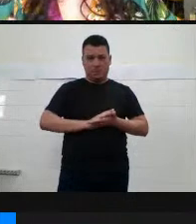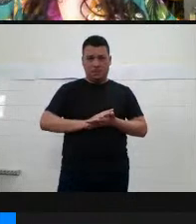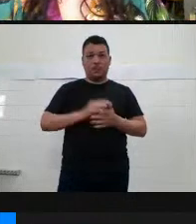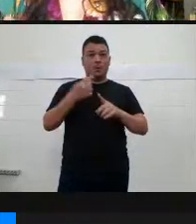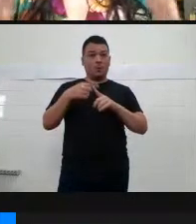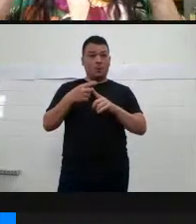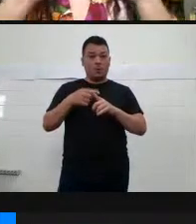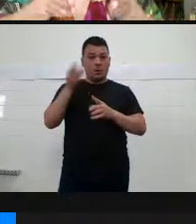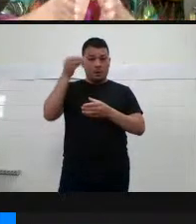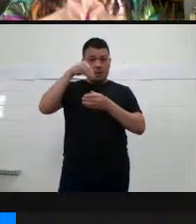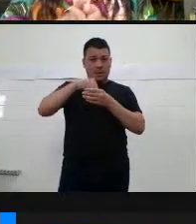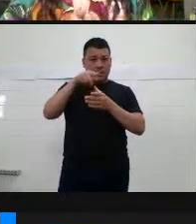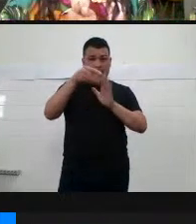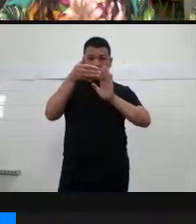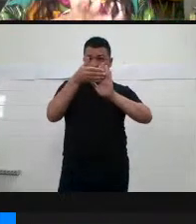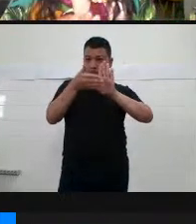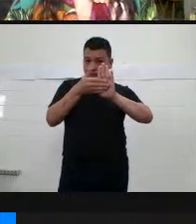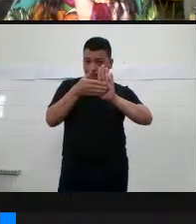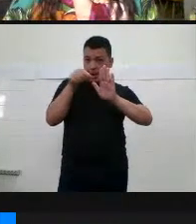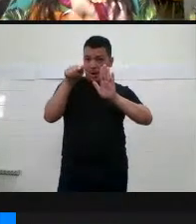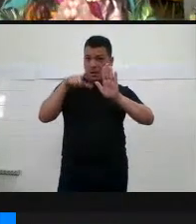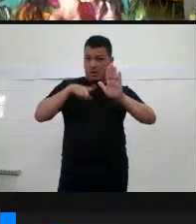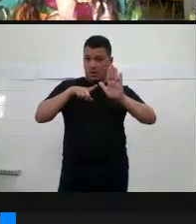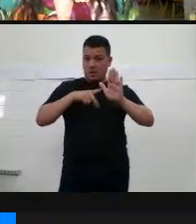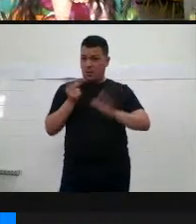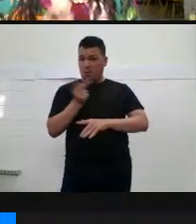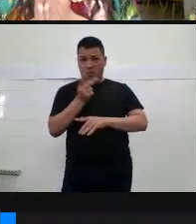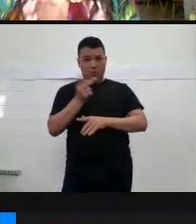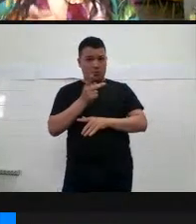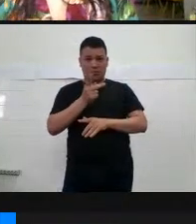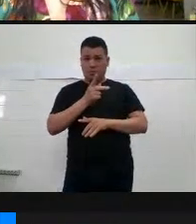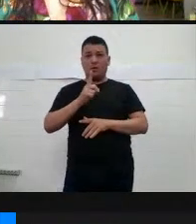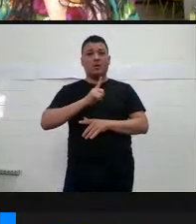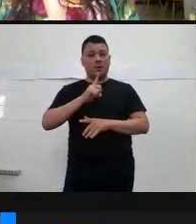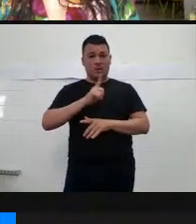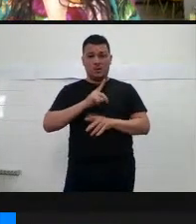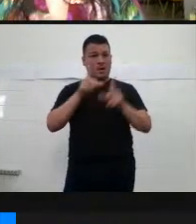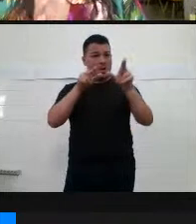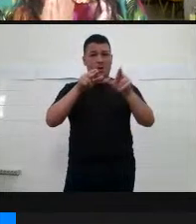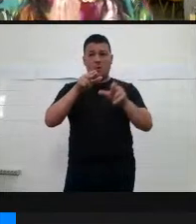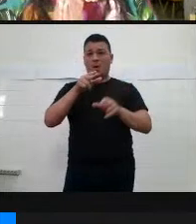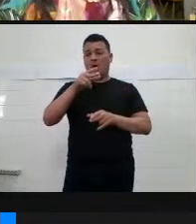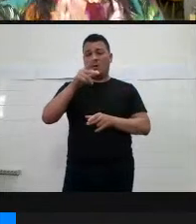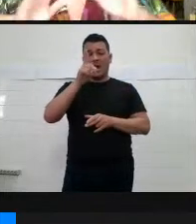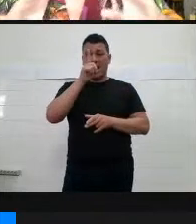dessa premissa, ambos possuem o mesmo sexo.